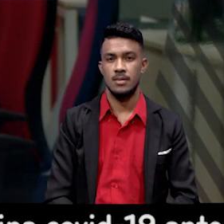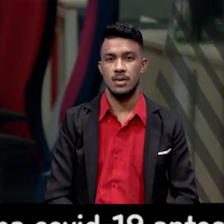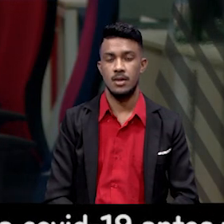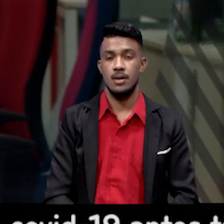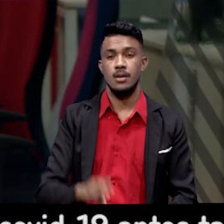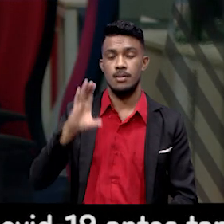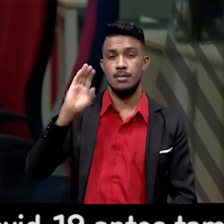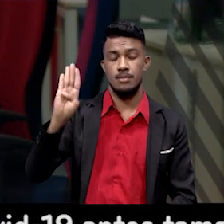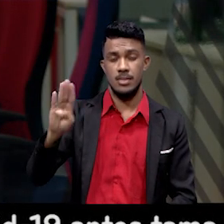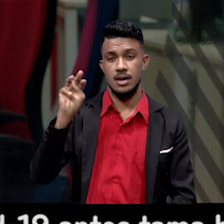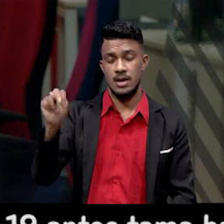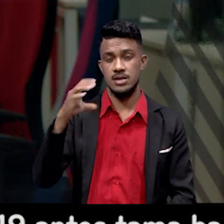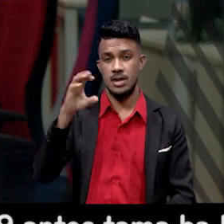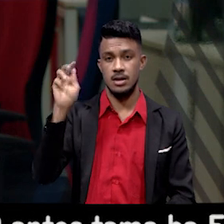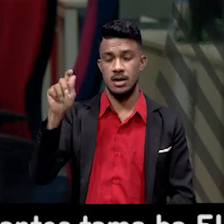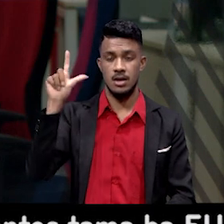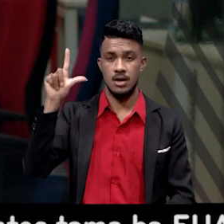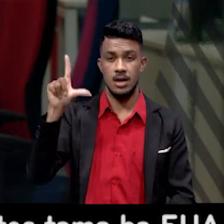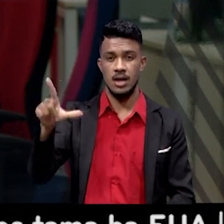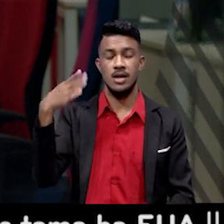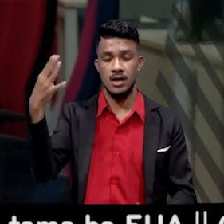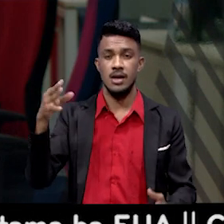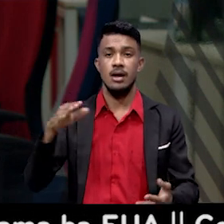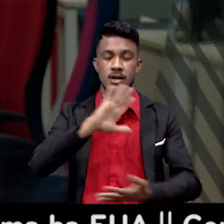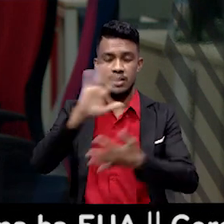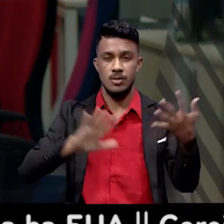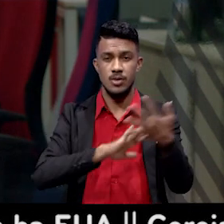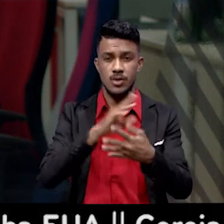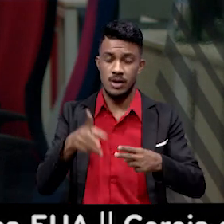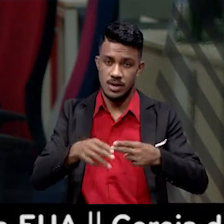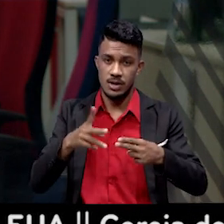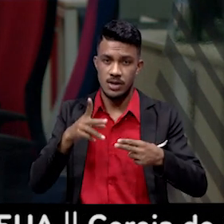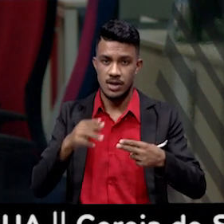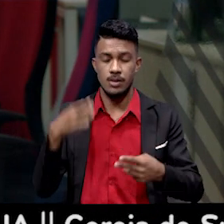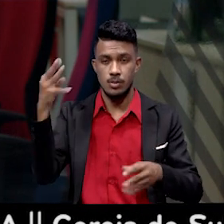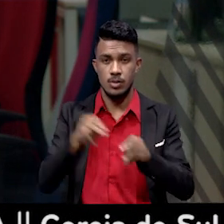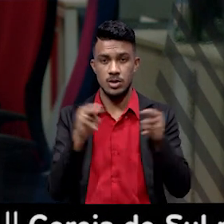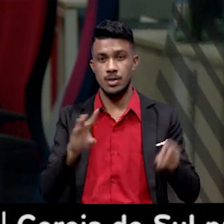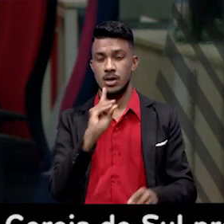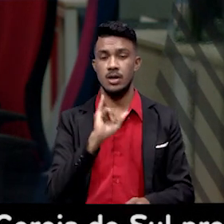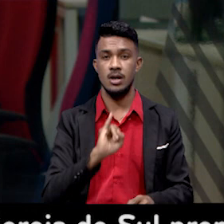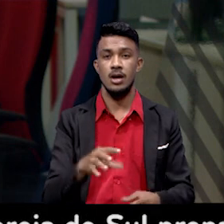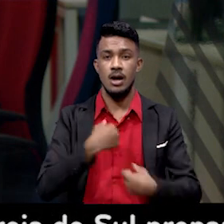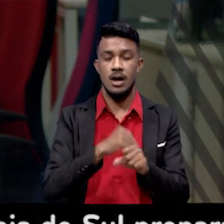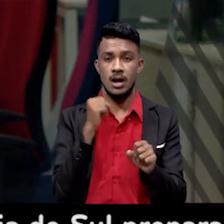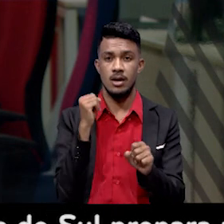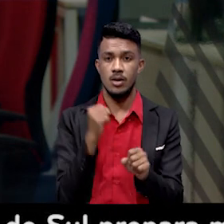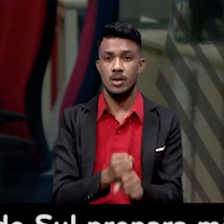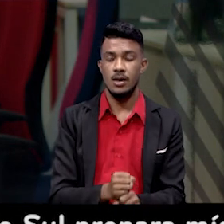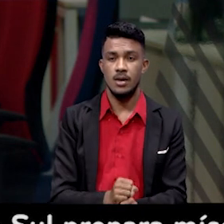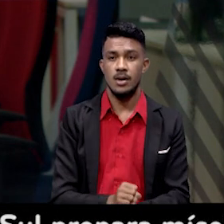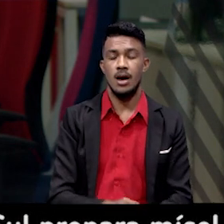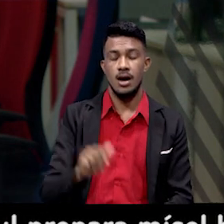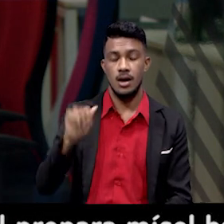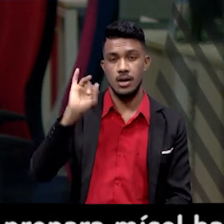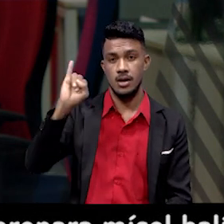BNCTL inaugura edifício sucursal FON e a município de Li. E a cerimônia de inauguração, halomos lançamento ba iBanking